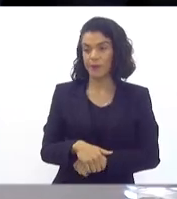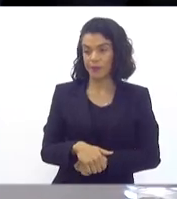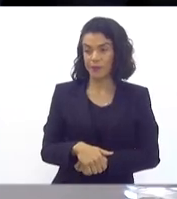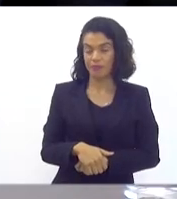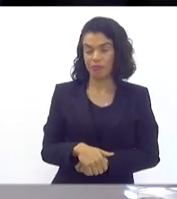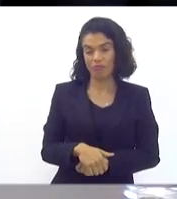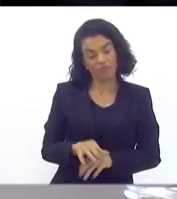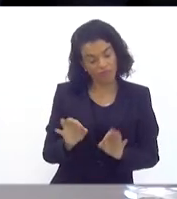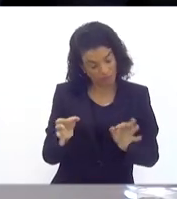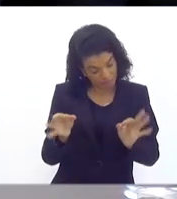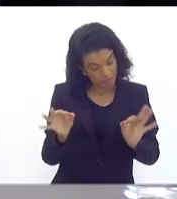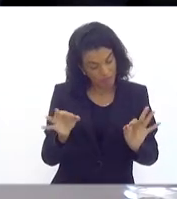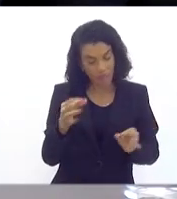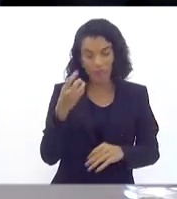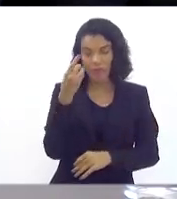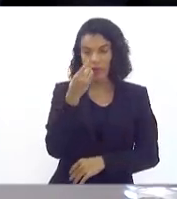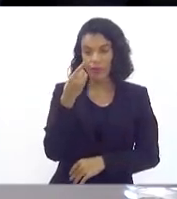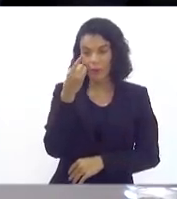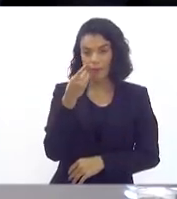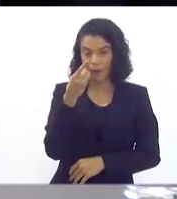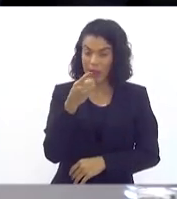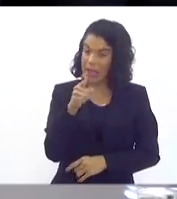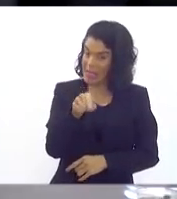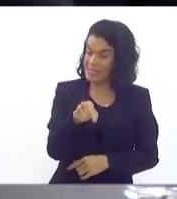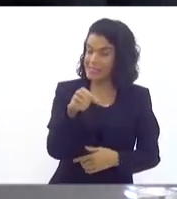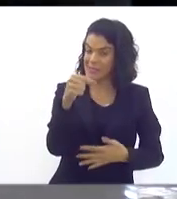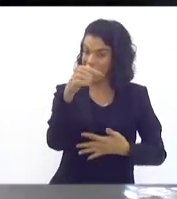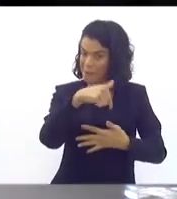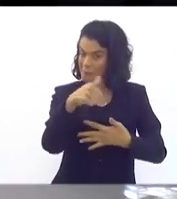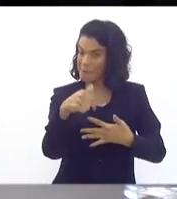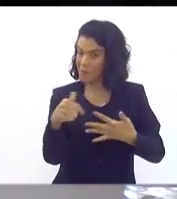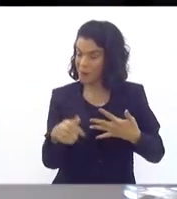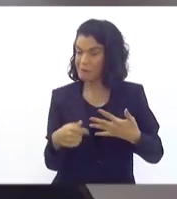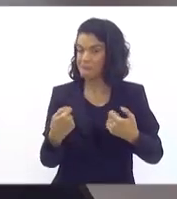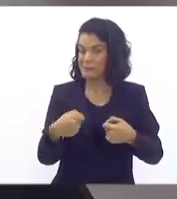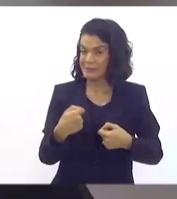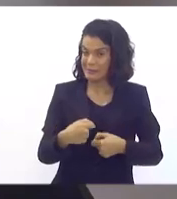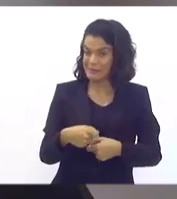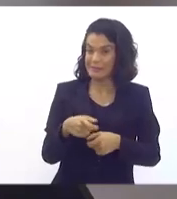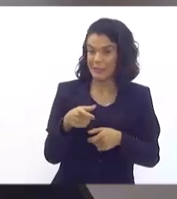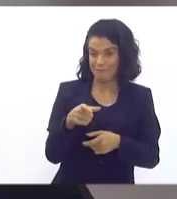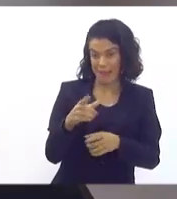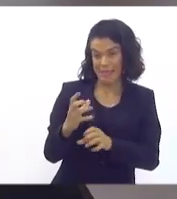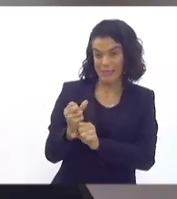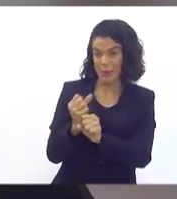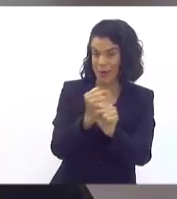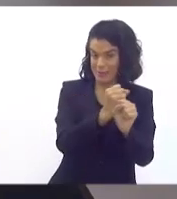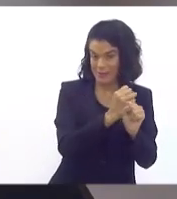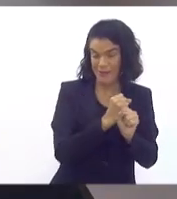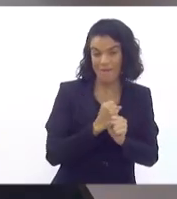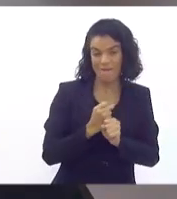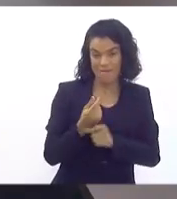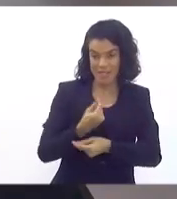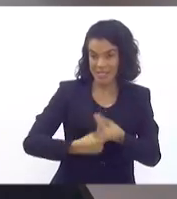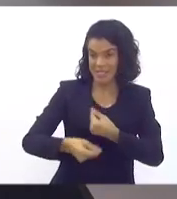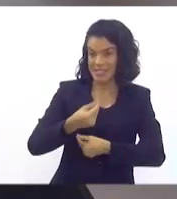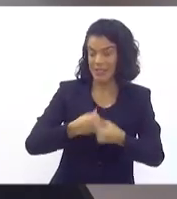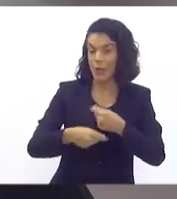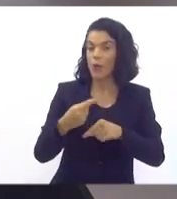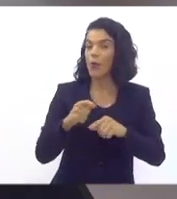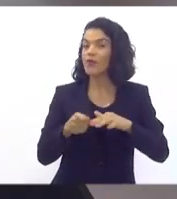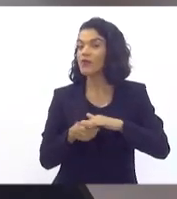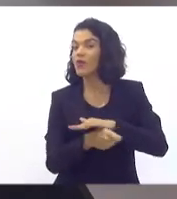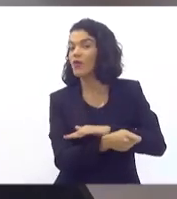é deputado Val Esse é um ponto que vai ter que ser levado em consideração nessa equação financeira O que foi